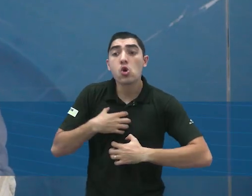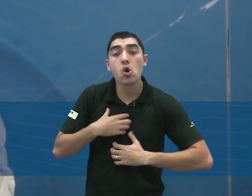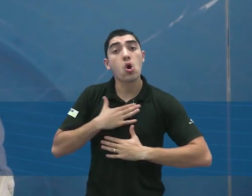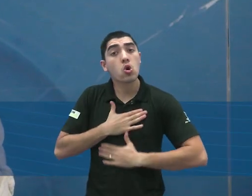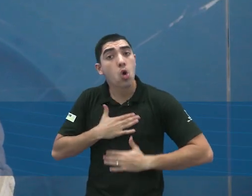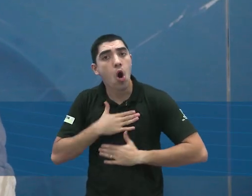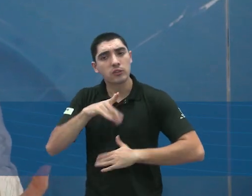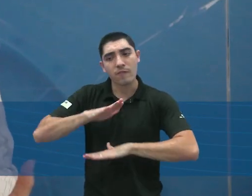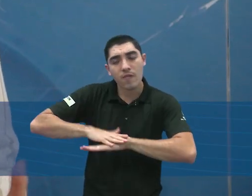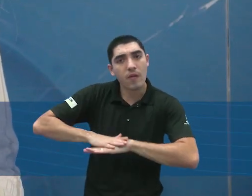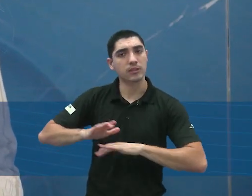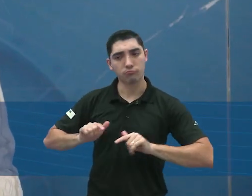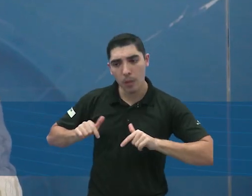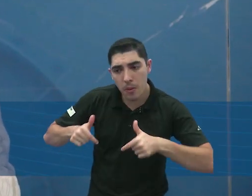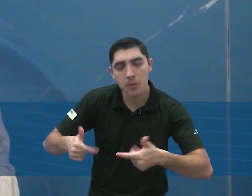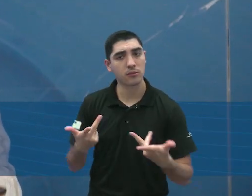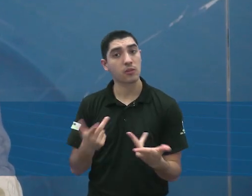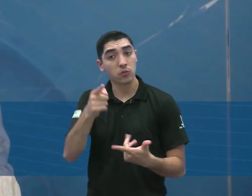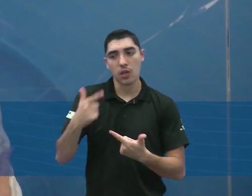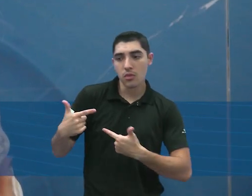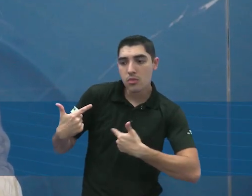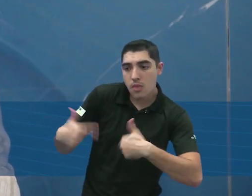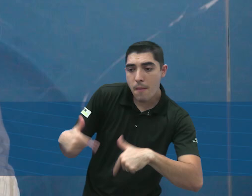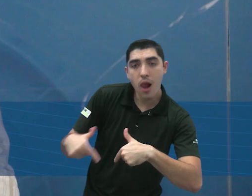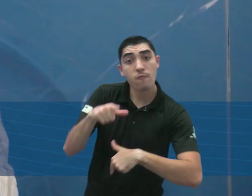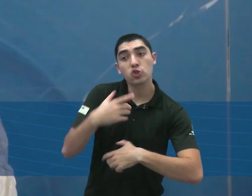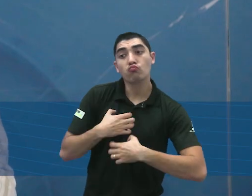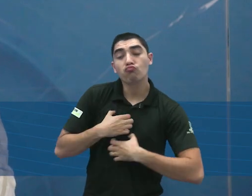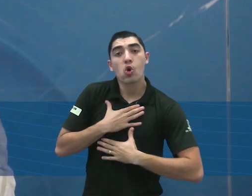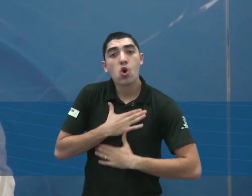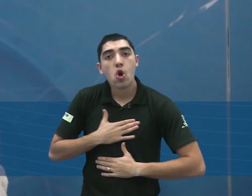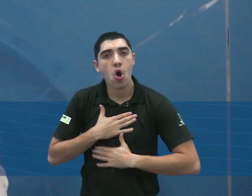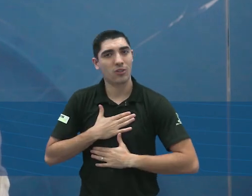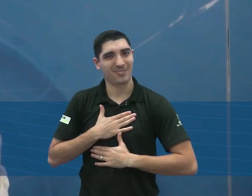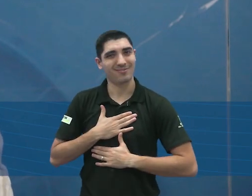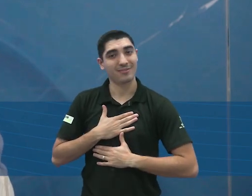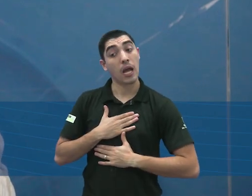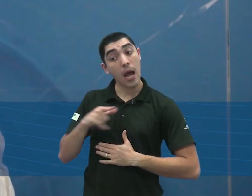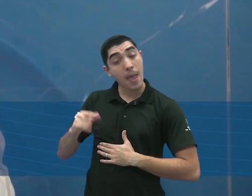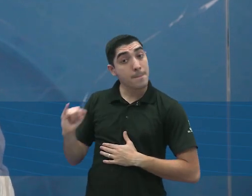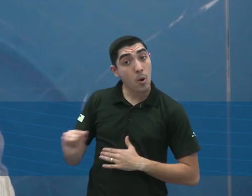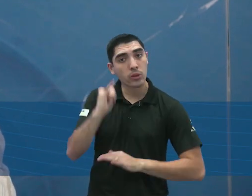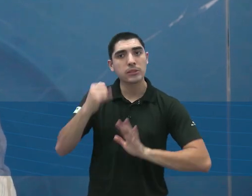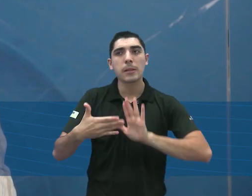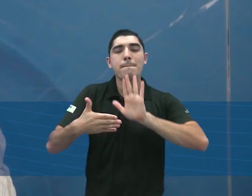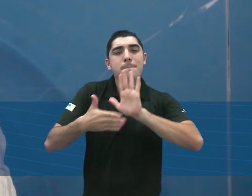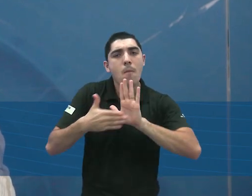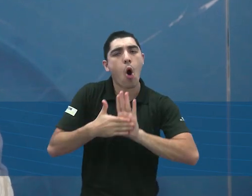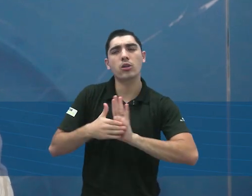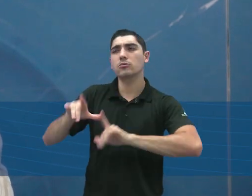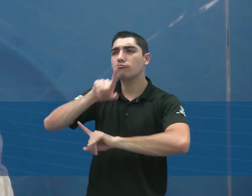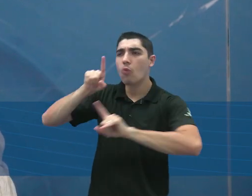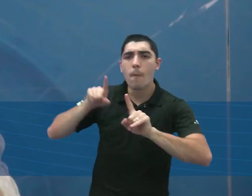de fazer, naquele momento que você está talvez trabalhando e encontrando um significado maior naquilo. O propósito é sempre algo que está muito além daquilo que a